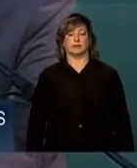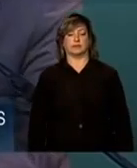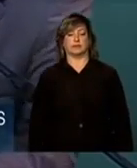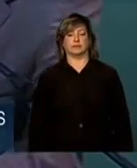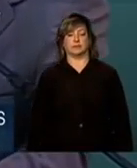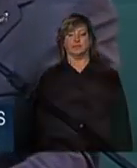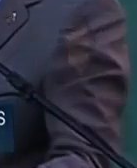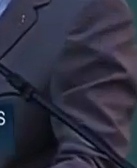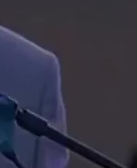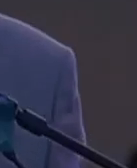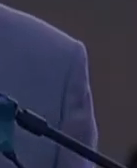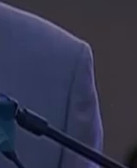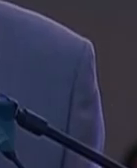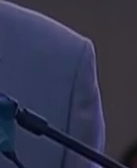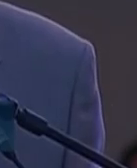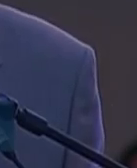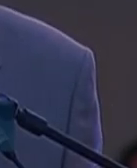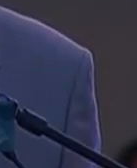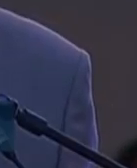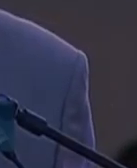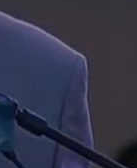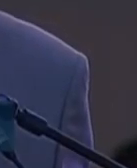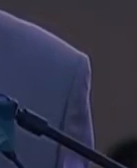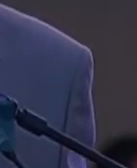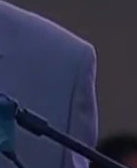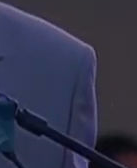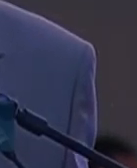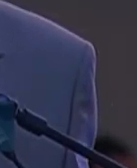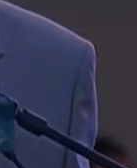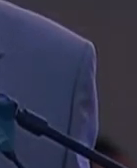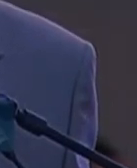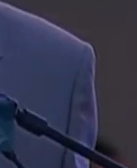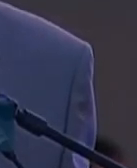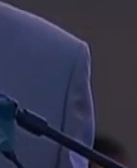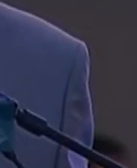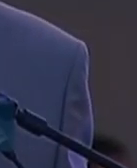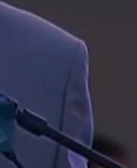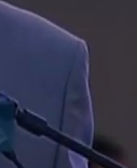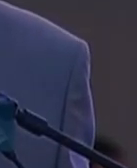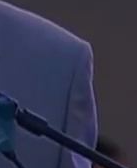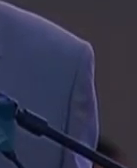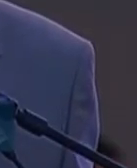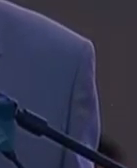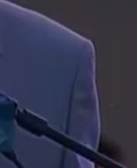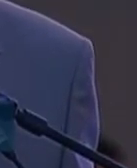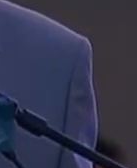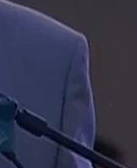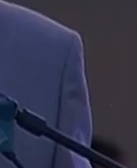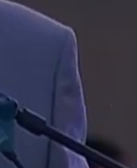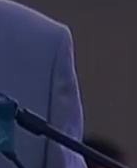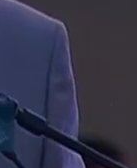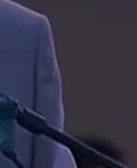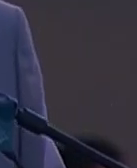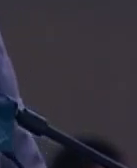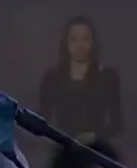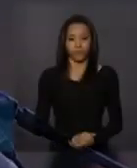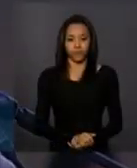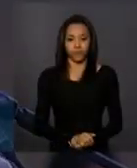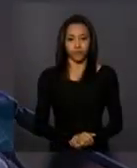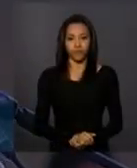fazer um apelo à Vossa Excelência. Dentro da dificuldade dos estados, nós tabulamos com o Banco Mundial, todos os